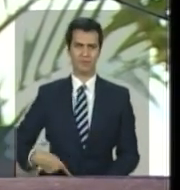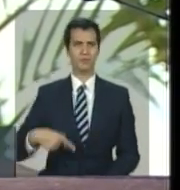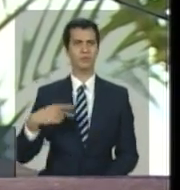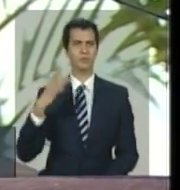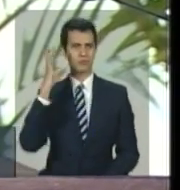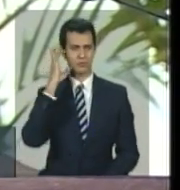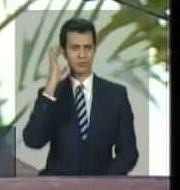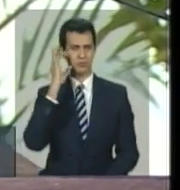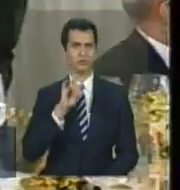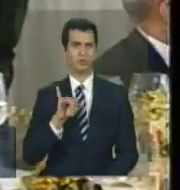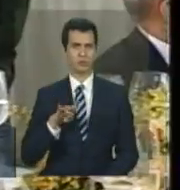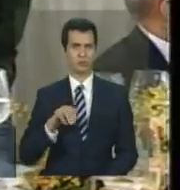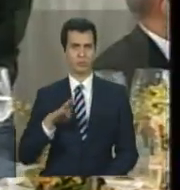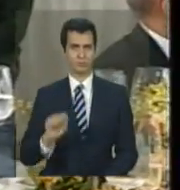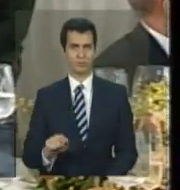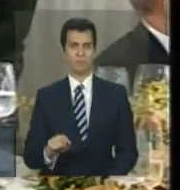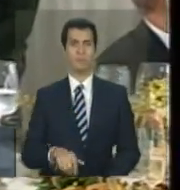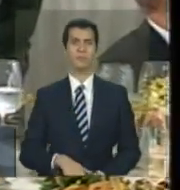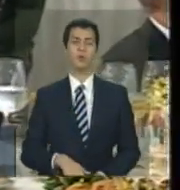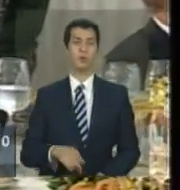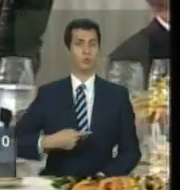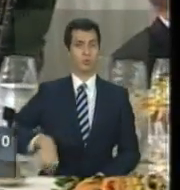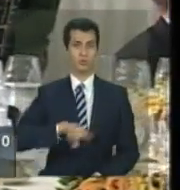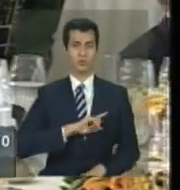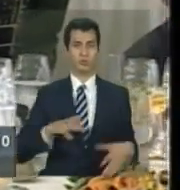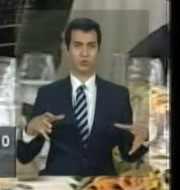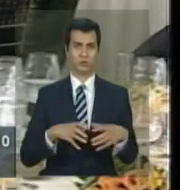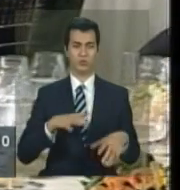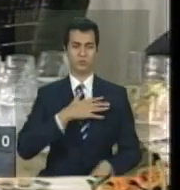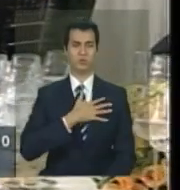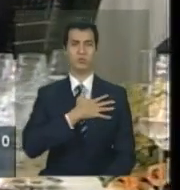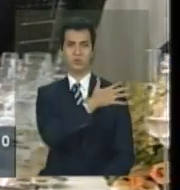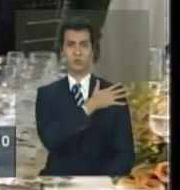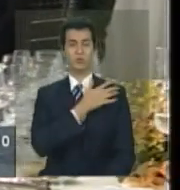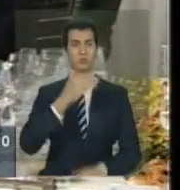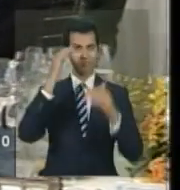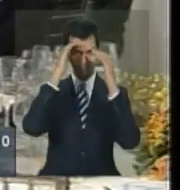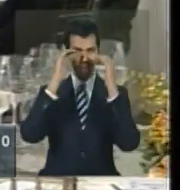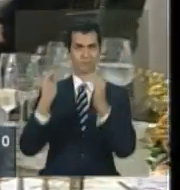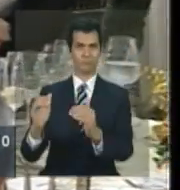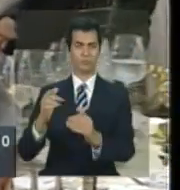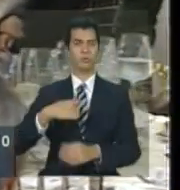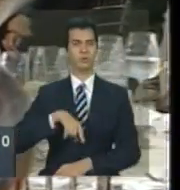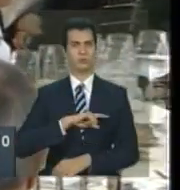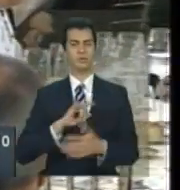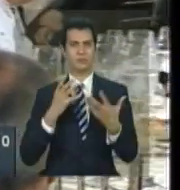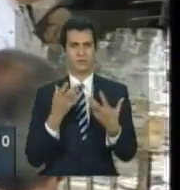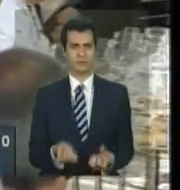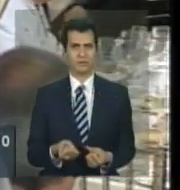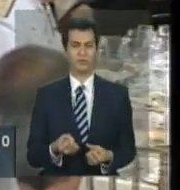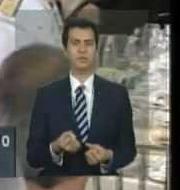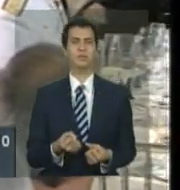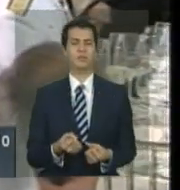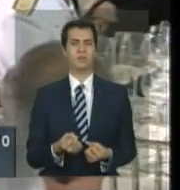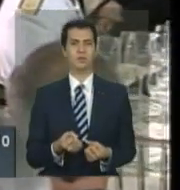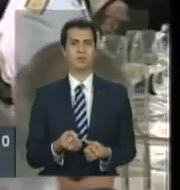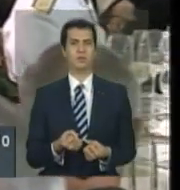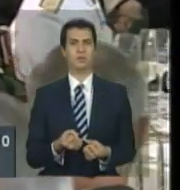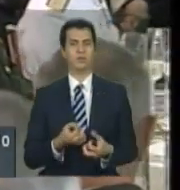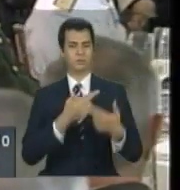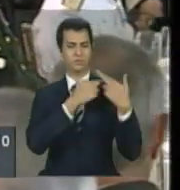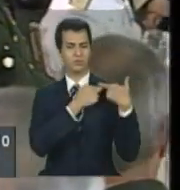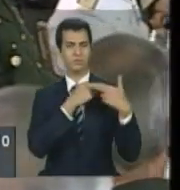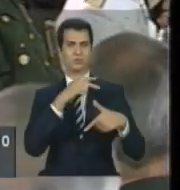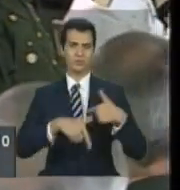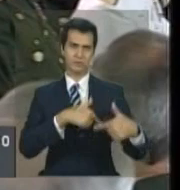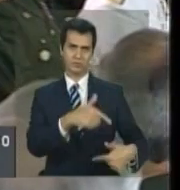Rousseff, seus comandados estão cumprindo as nobres e virtuosas missões que lhes são atribuídas.